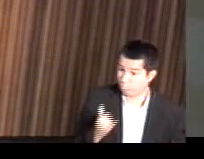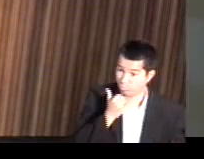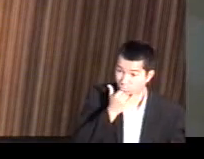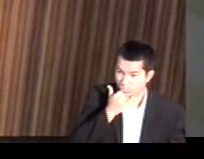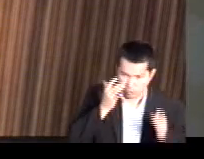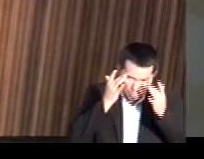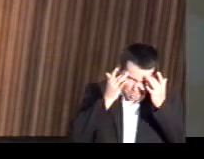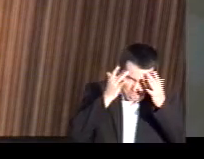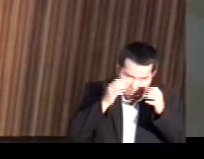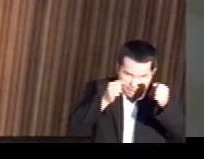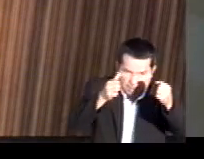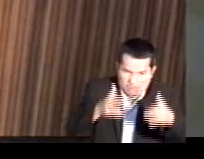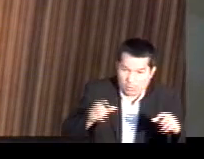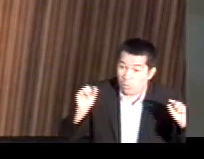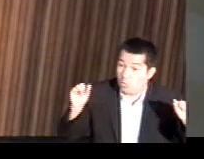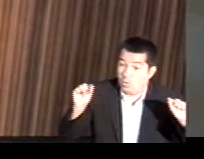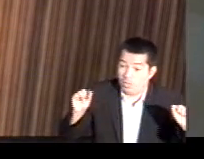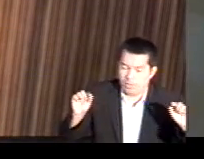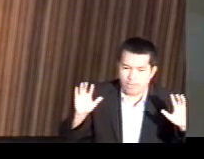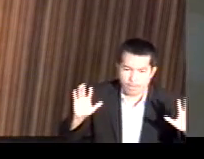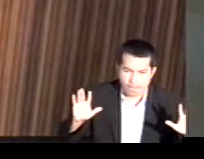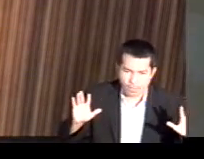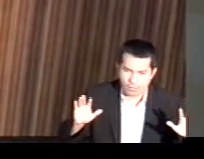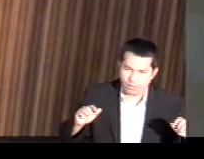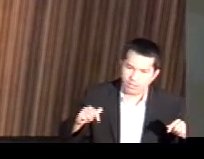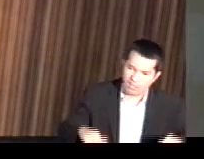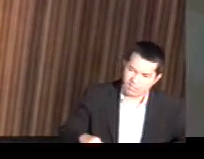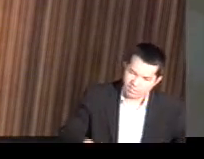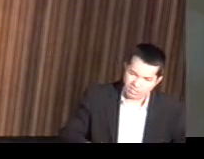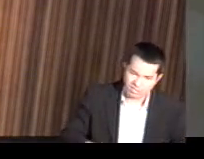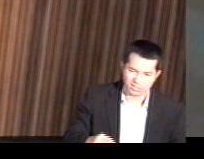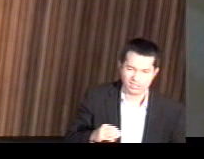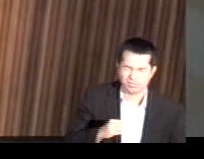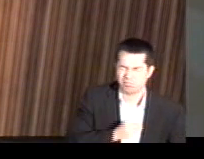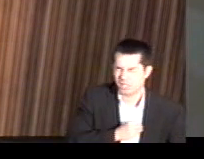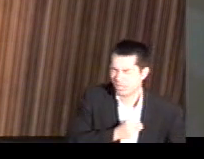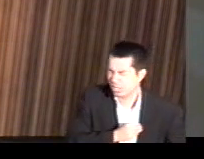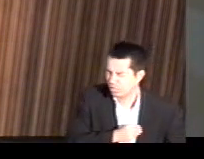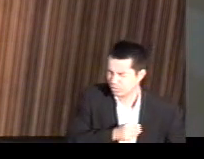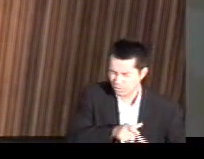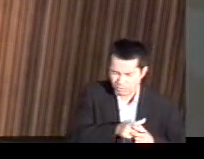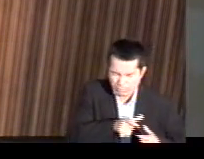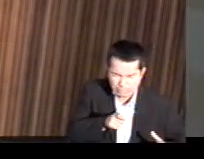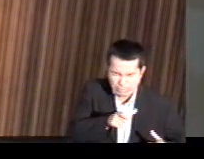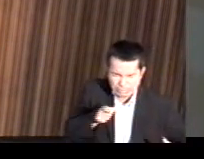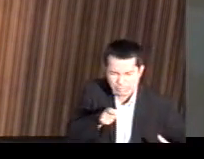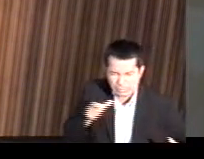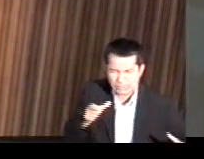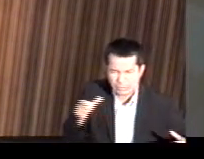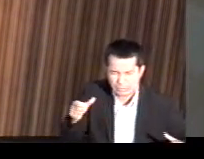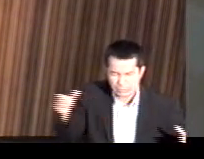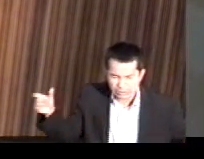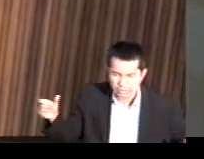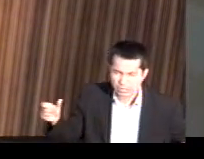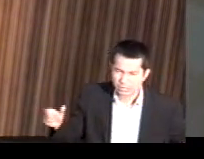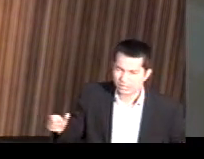a injustiça, o pecado, a imoralidade. o desmando,